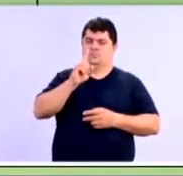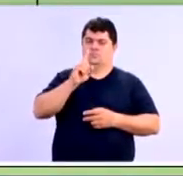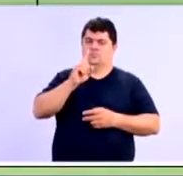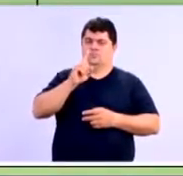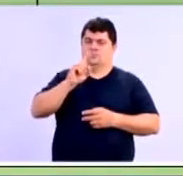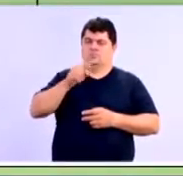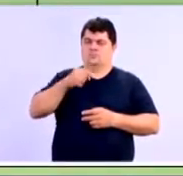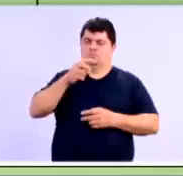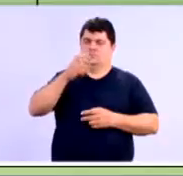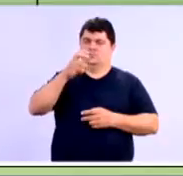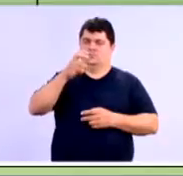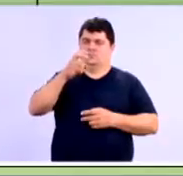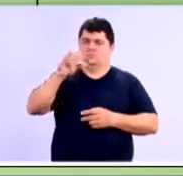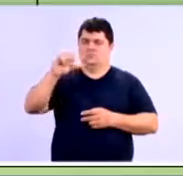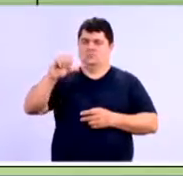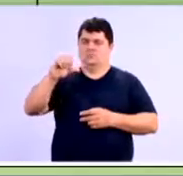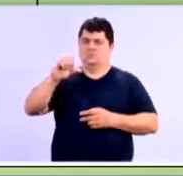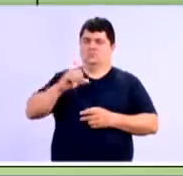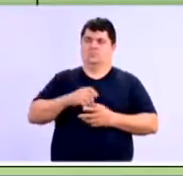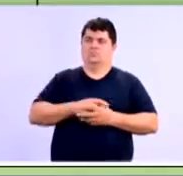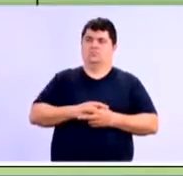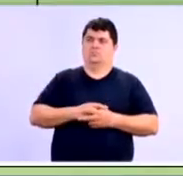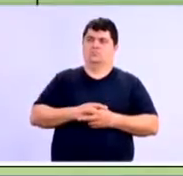1,59. 1,59.